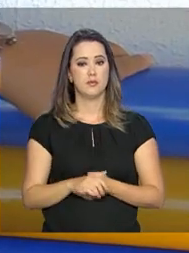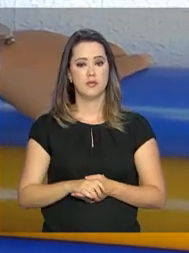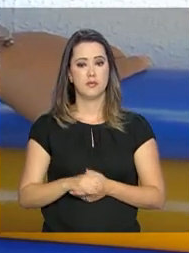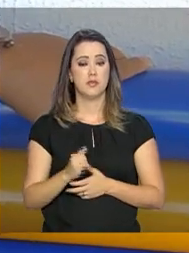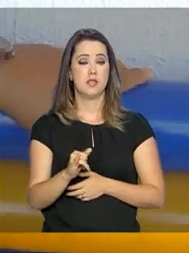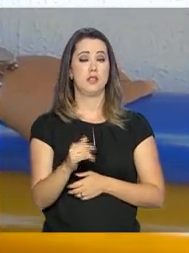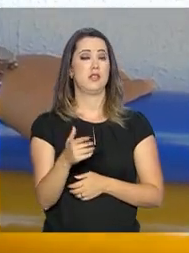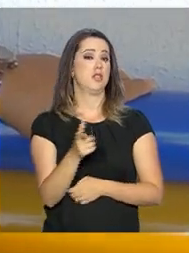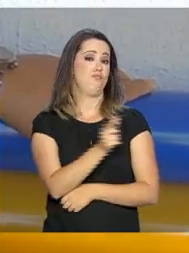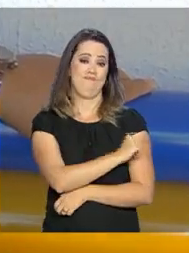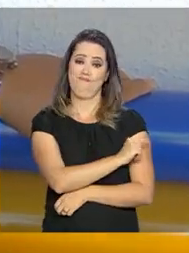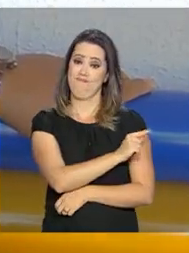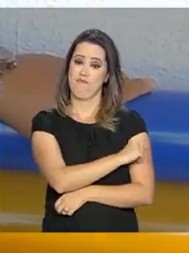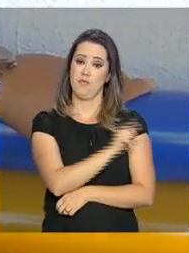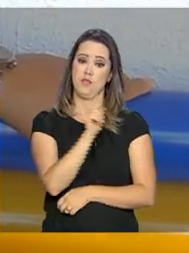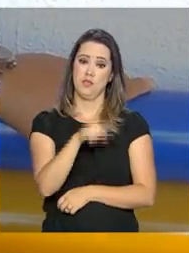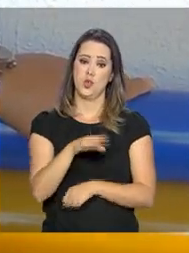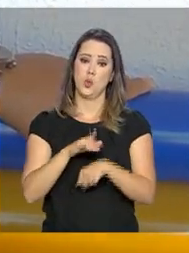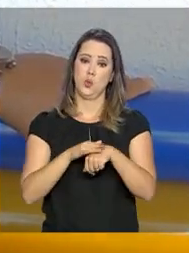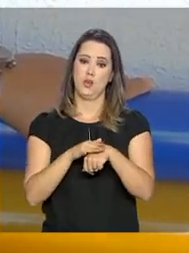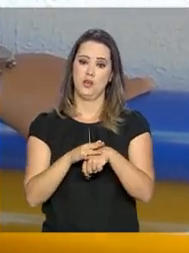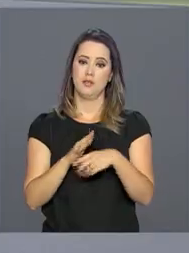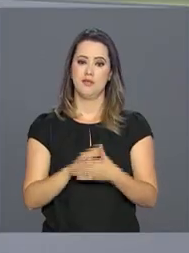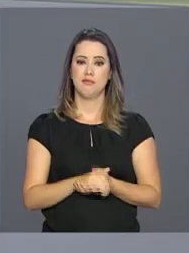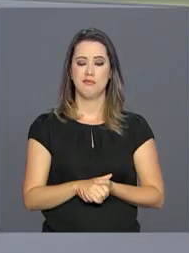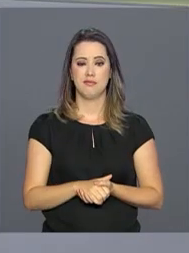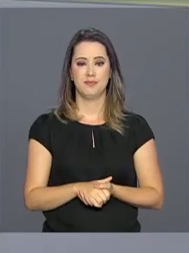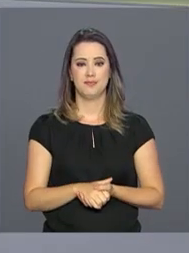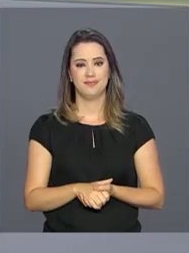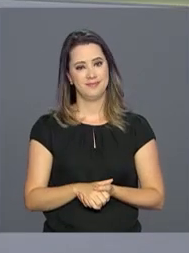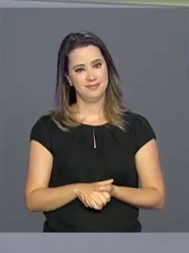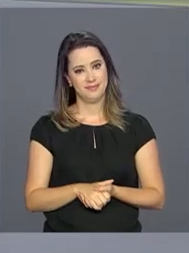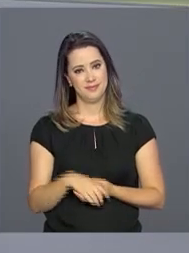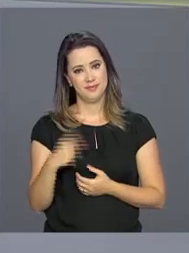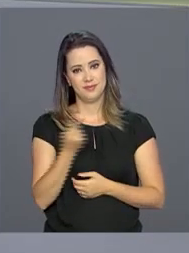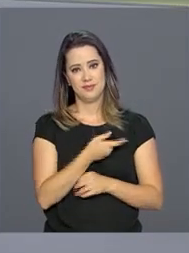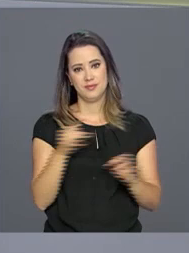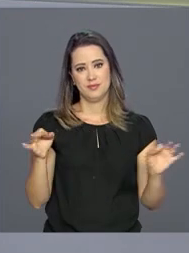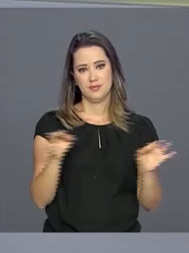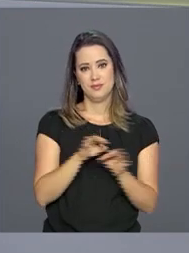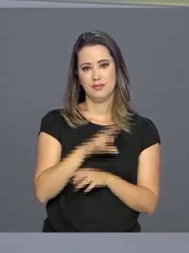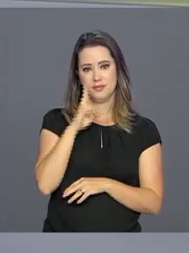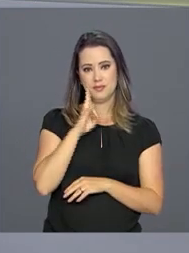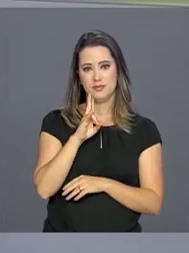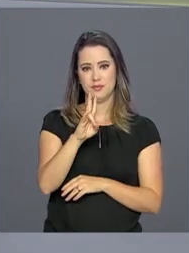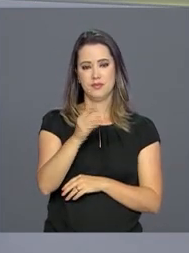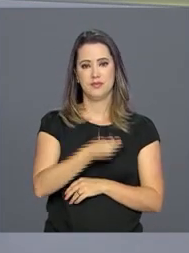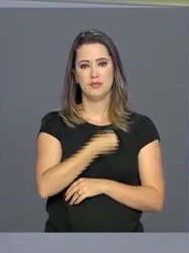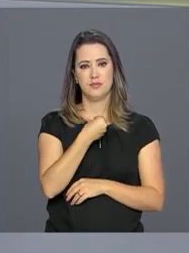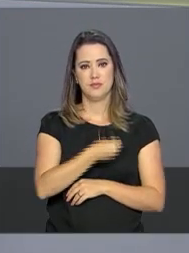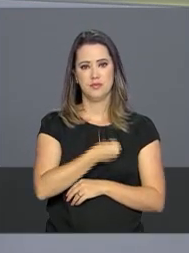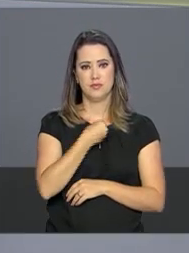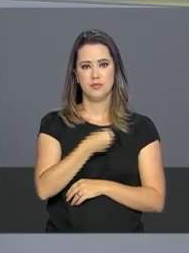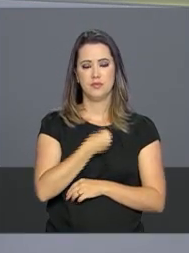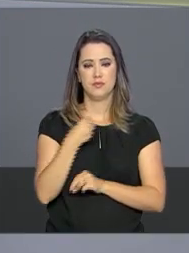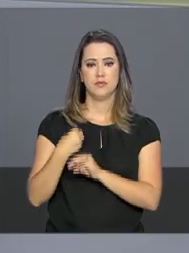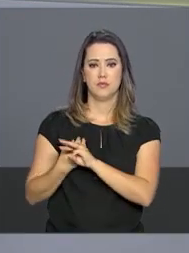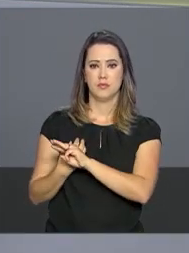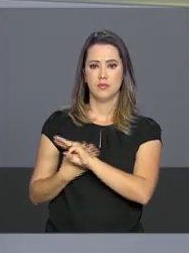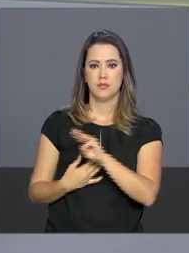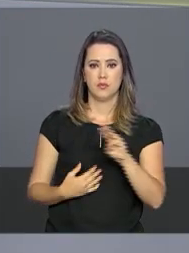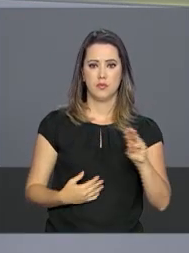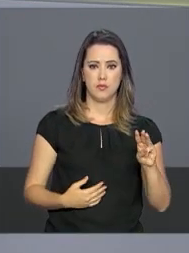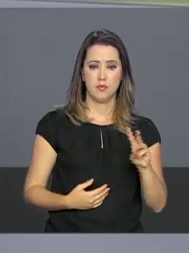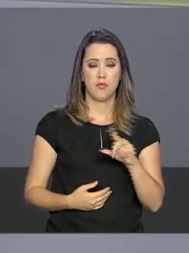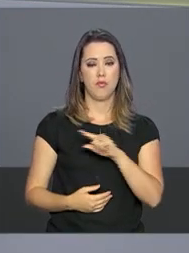não estão a afinar fica doente nós ficamos por aqui você acompanha a programação ao vivo pelo site